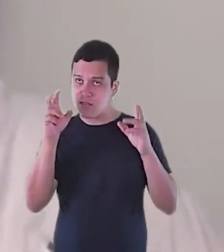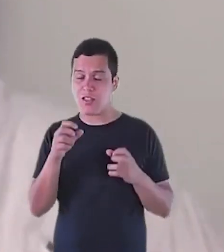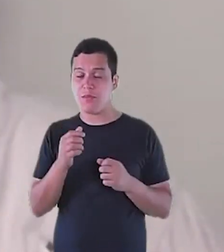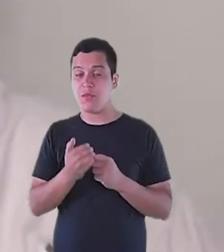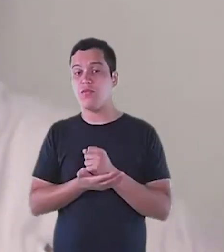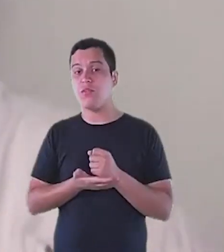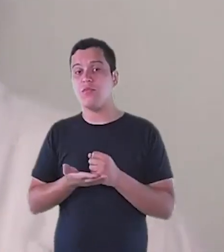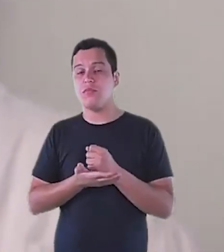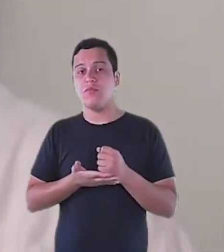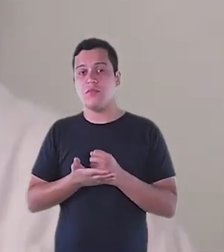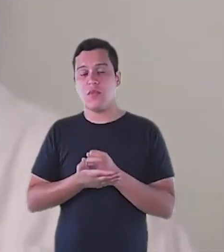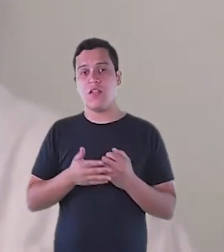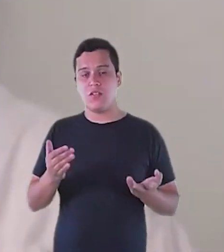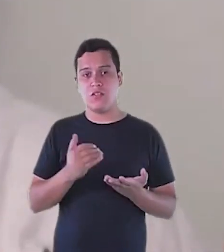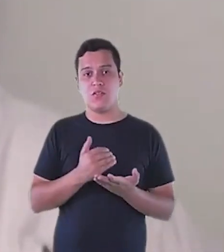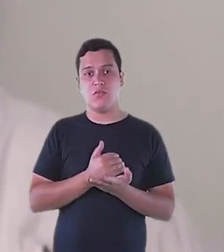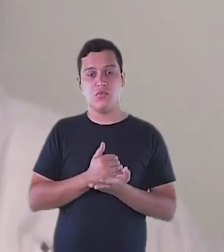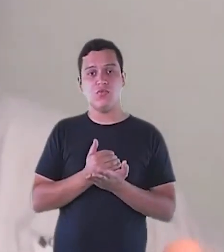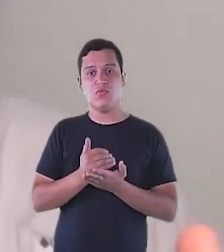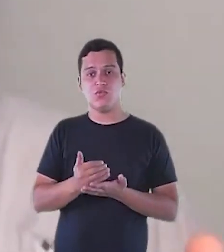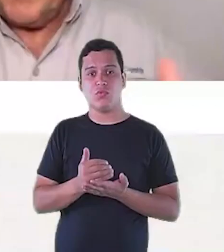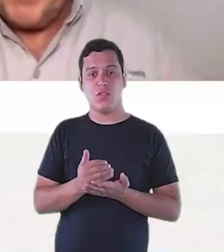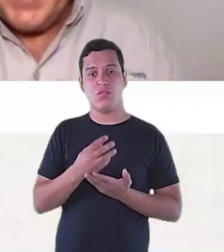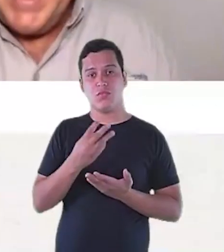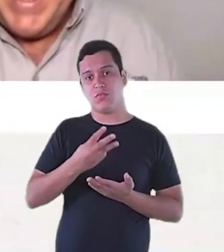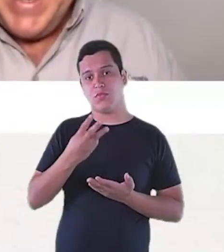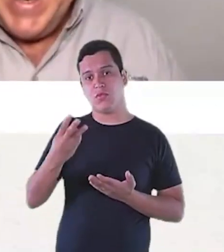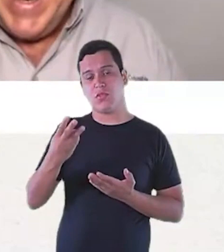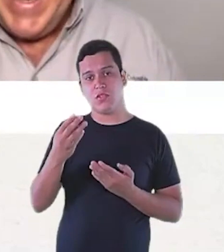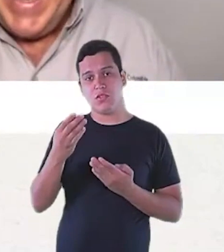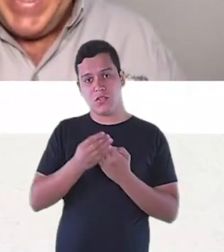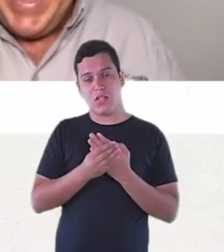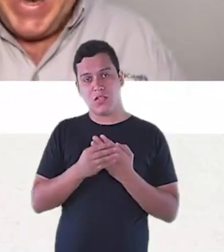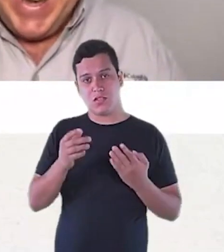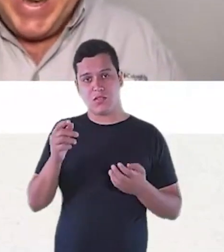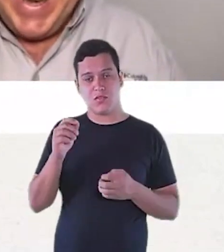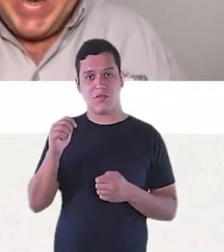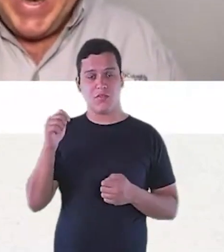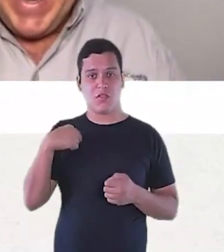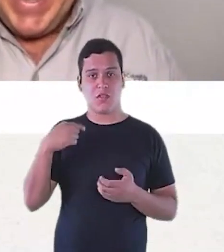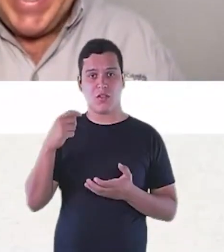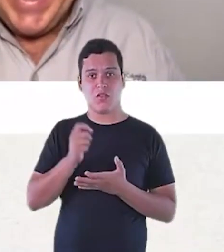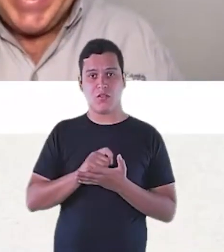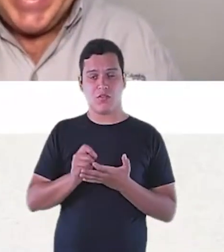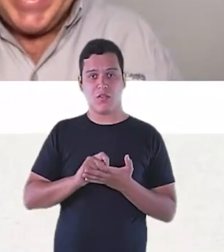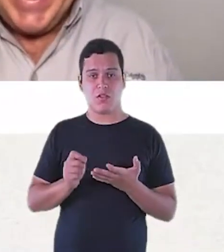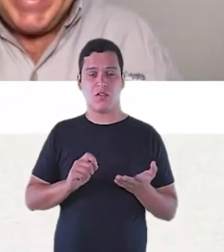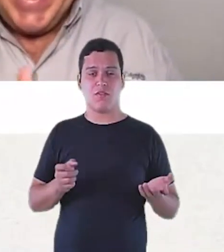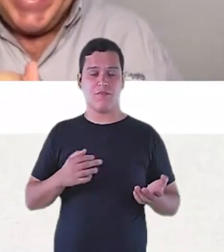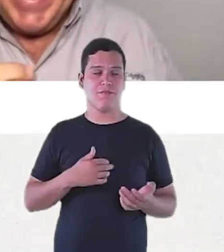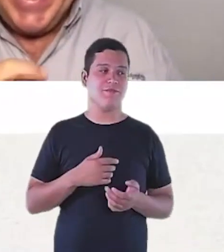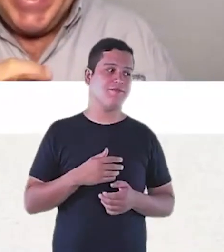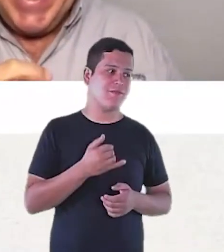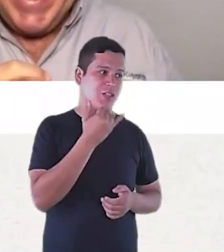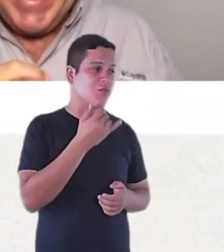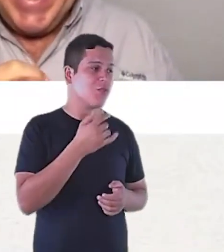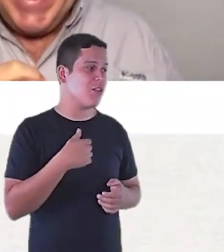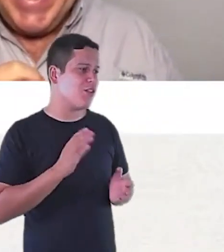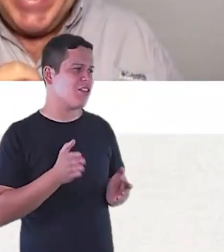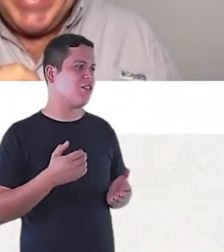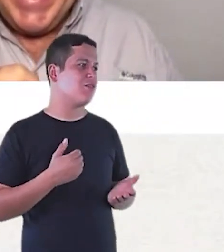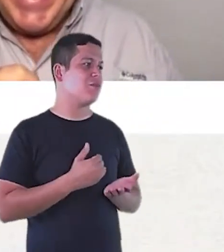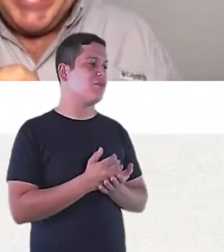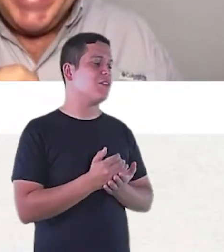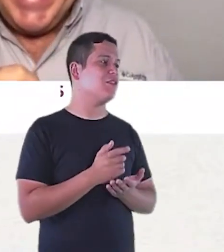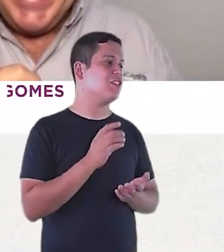da trilogia, o primeiro volume, que eu mostro como é que... Já comecei a ficar chato. Beleza. Só como fazendo uma